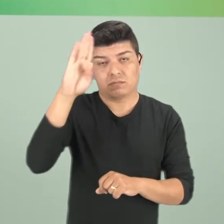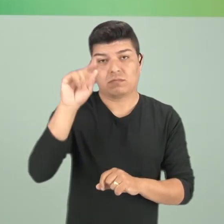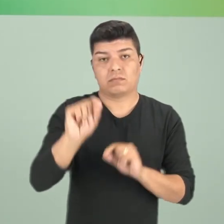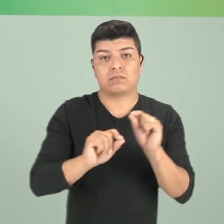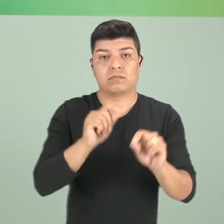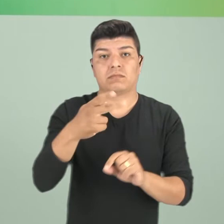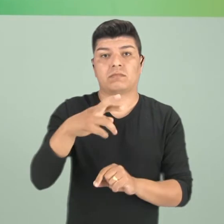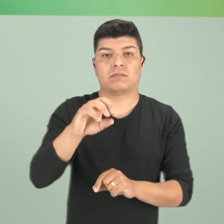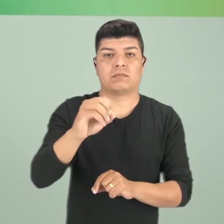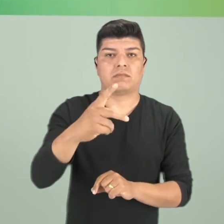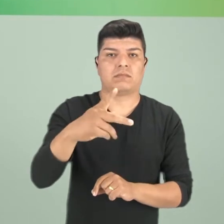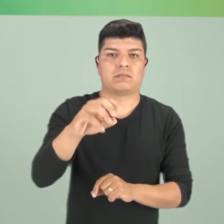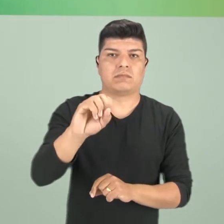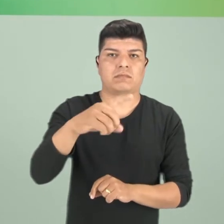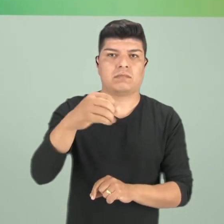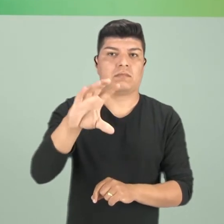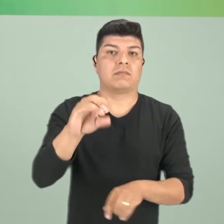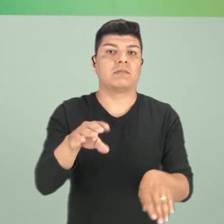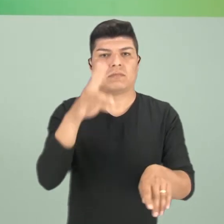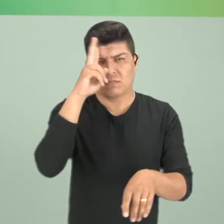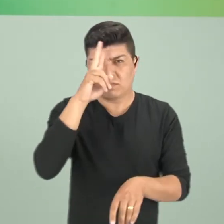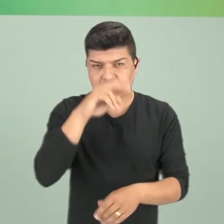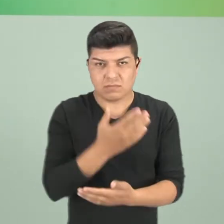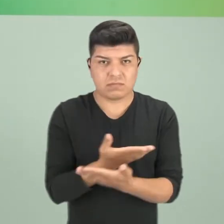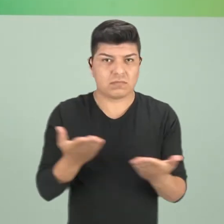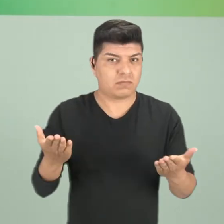da proporção. Qual é? Você lembra?